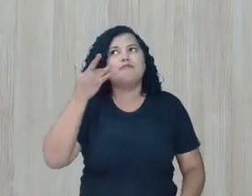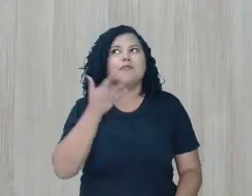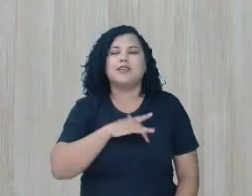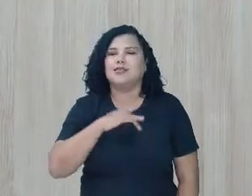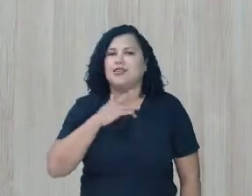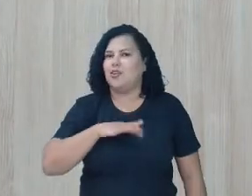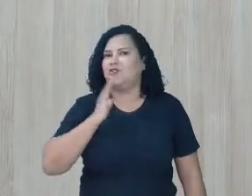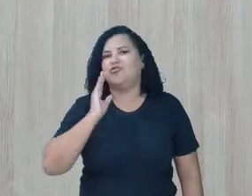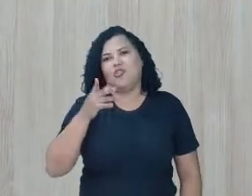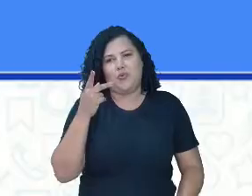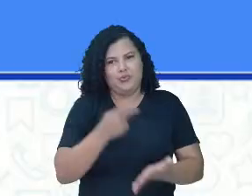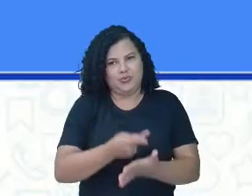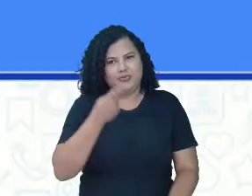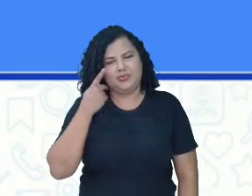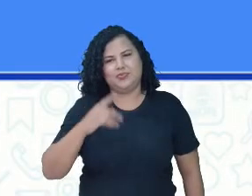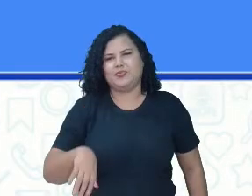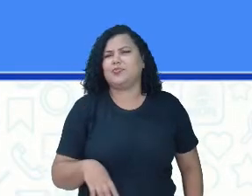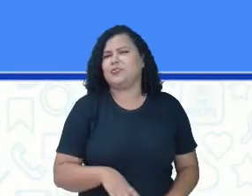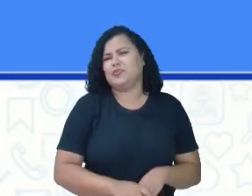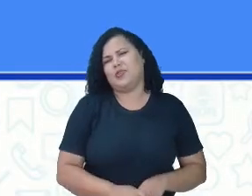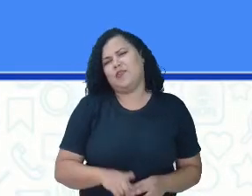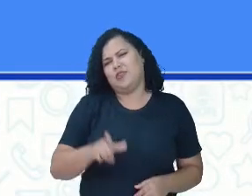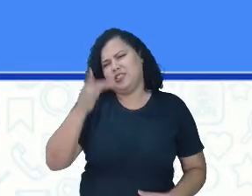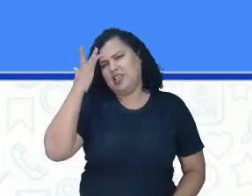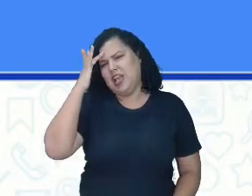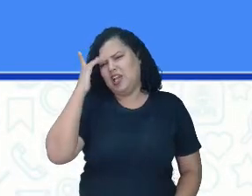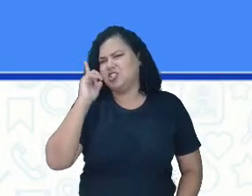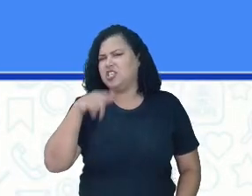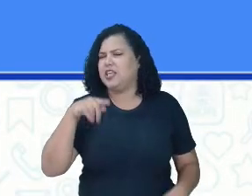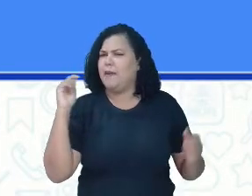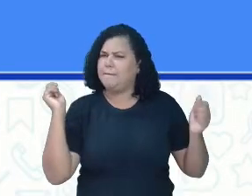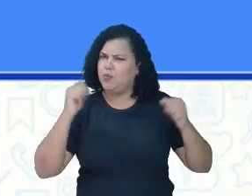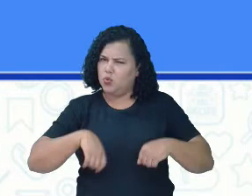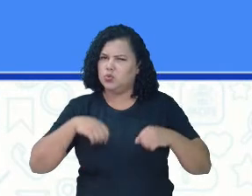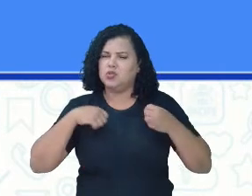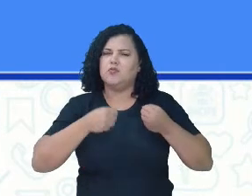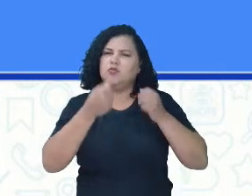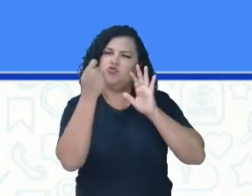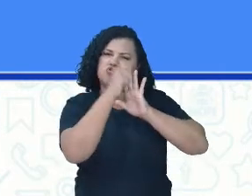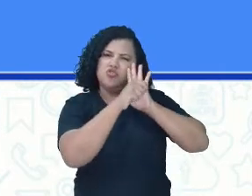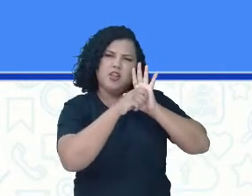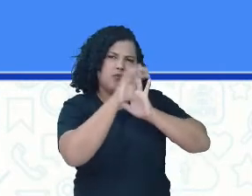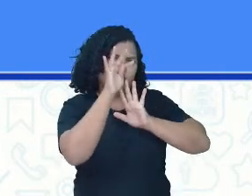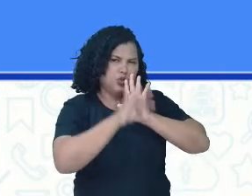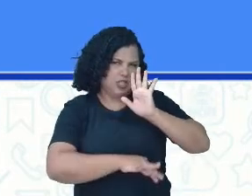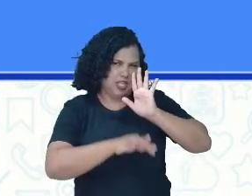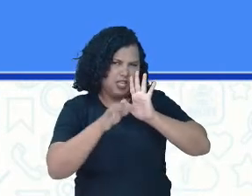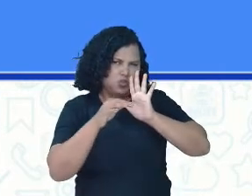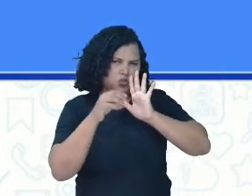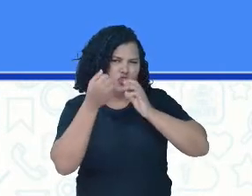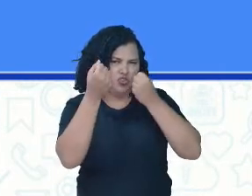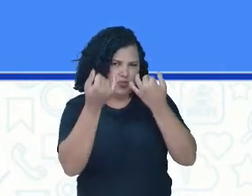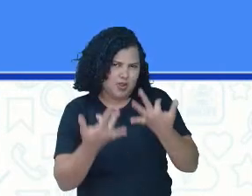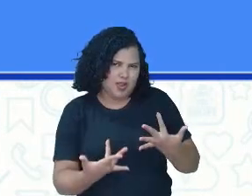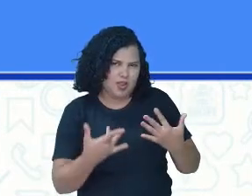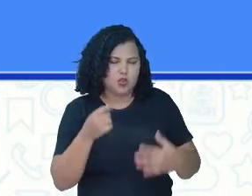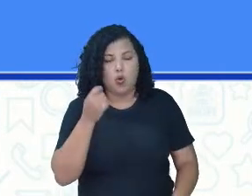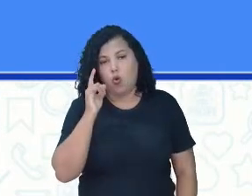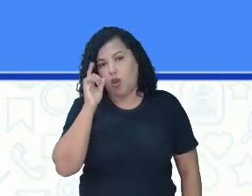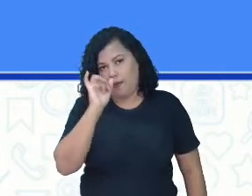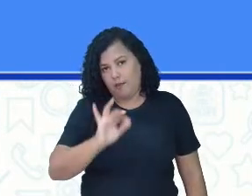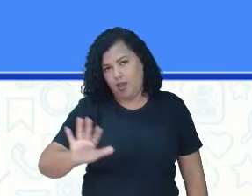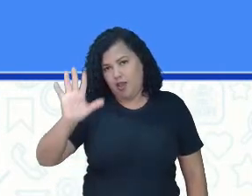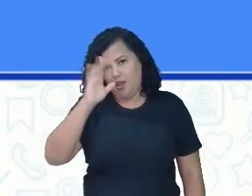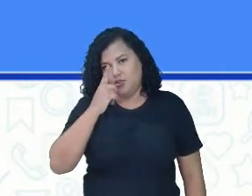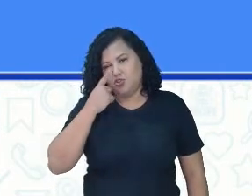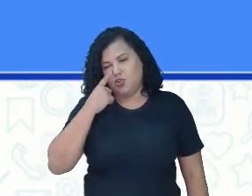com alguém. Você acha que é possível escrever um texto sobre isso na imagem? A gente está vendo aqui agora